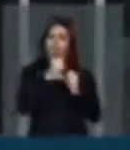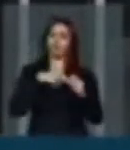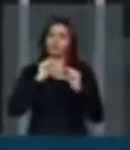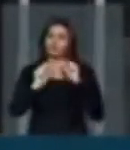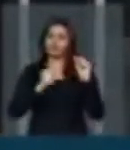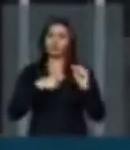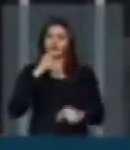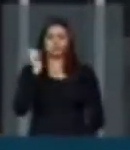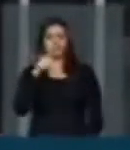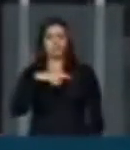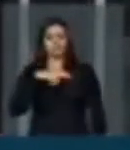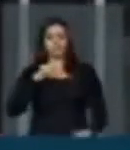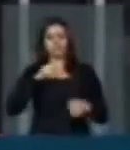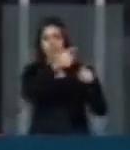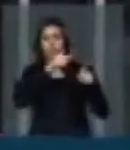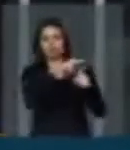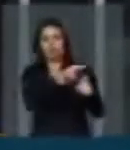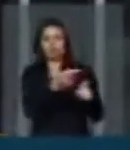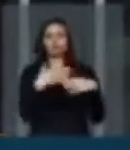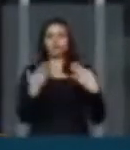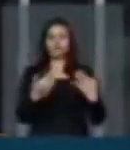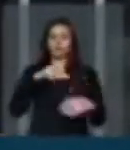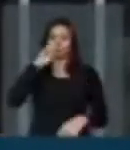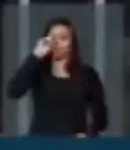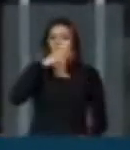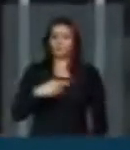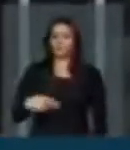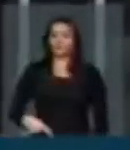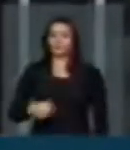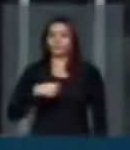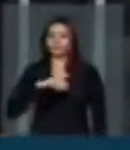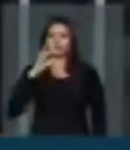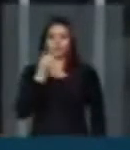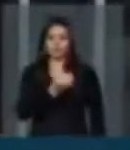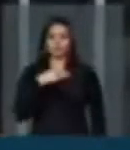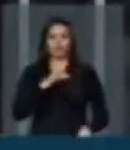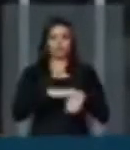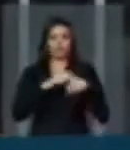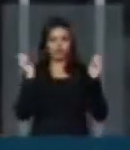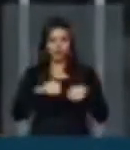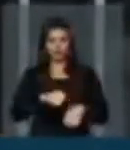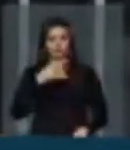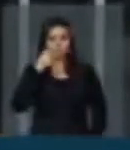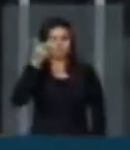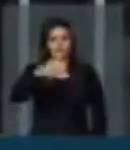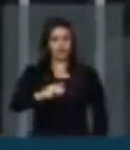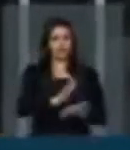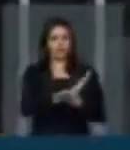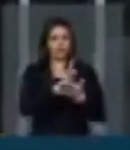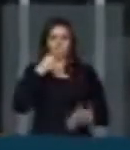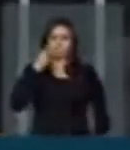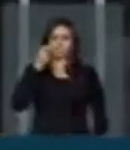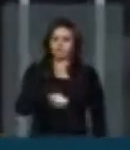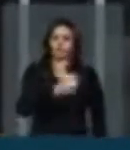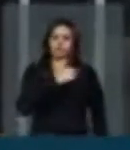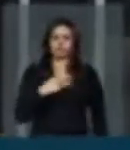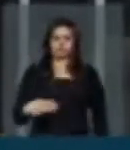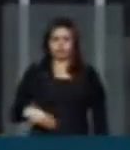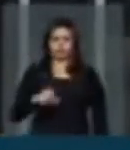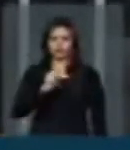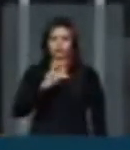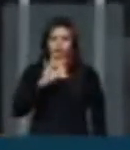permitido delinquir. Cabe nesse ponto, senhor presidente, senhoras e senhores deputados, repetir algumas das afirmações dos ministros